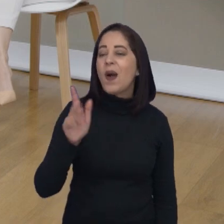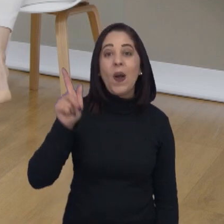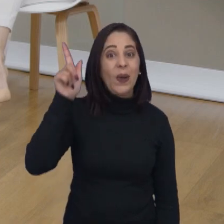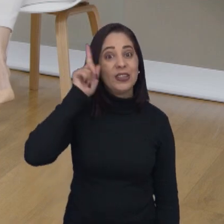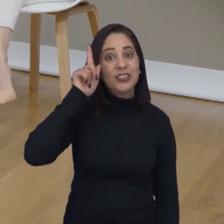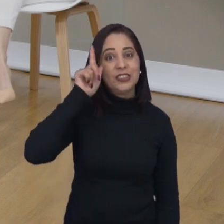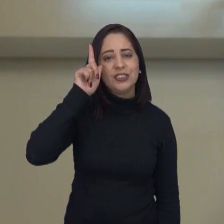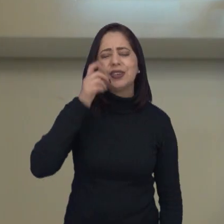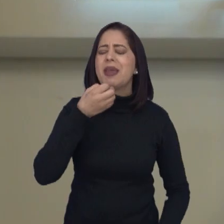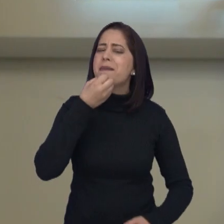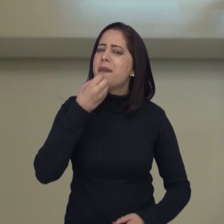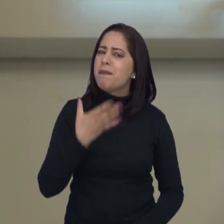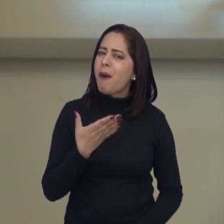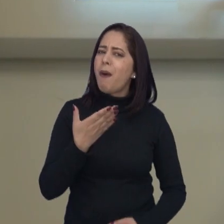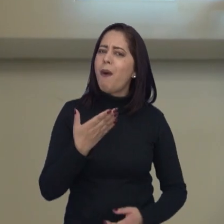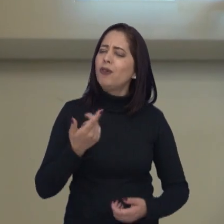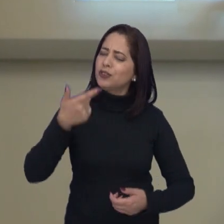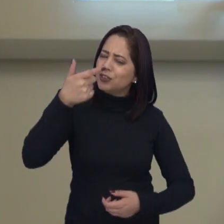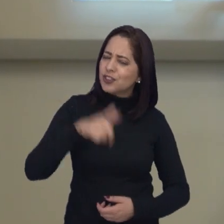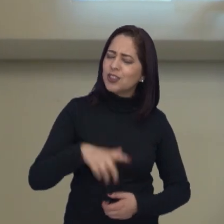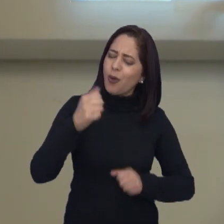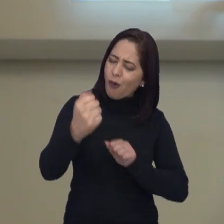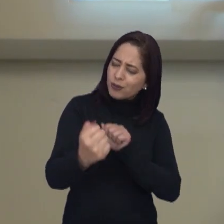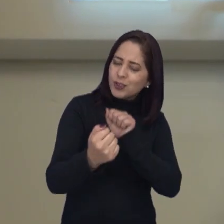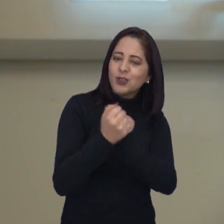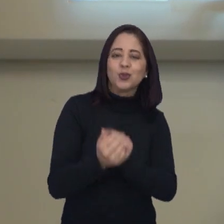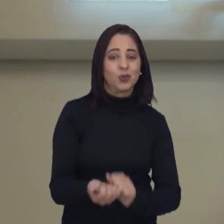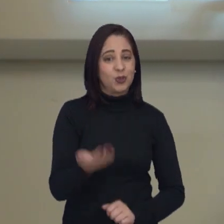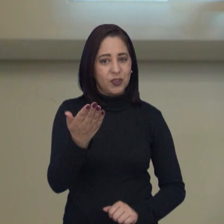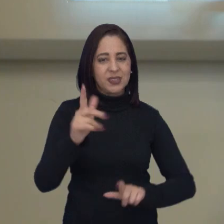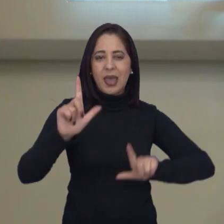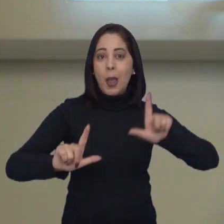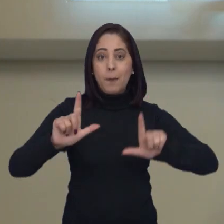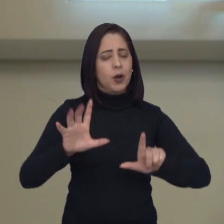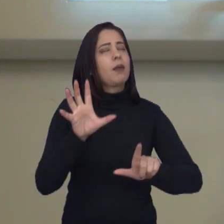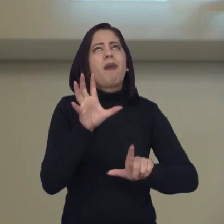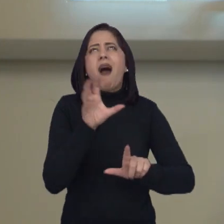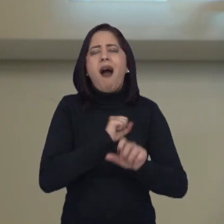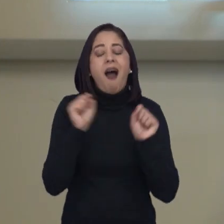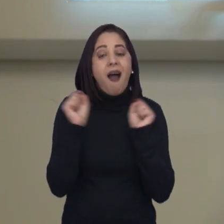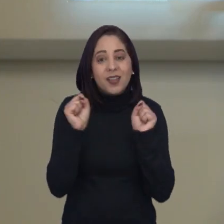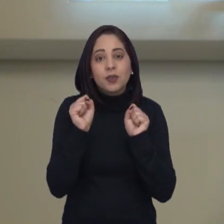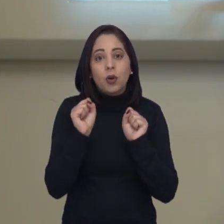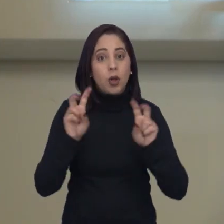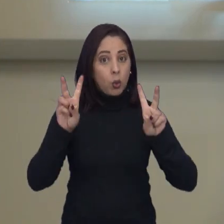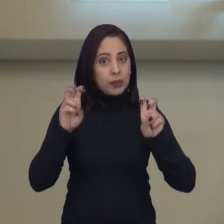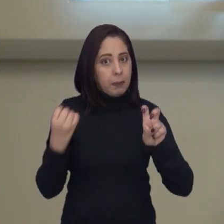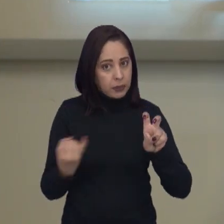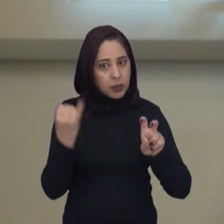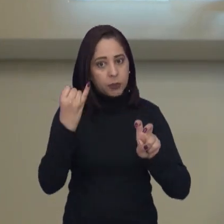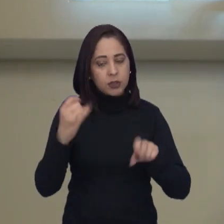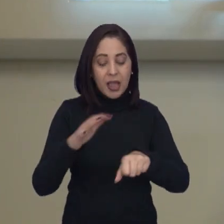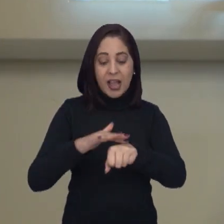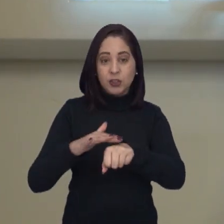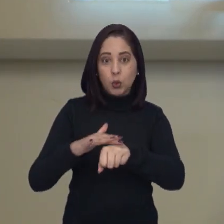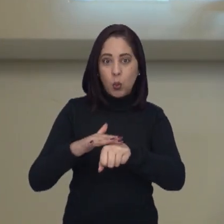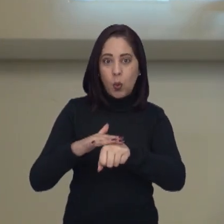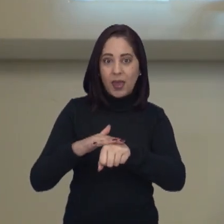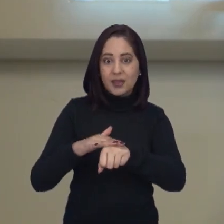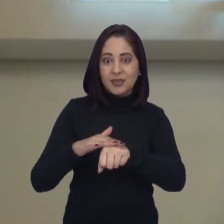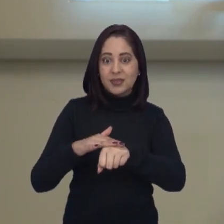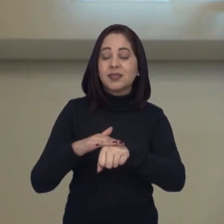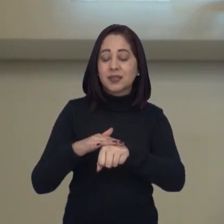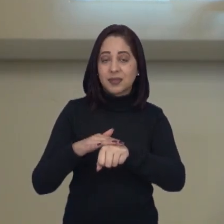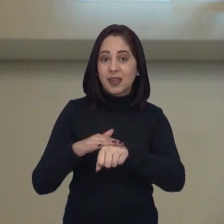muito bom estar de volta aqui no De Bem com Você, participando desse programa que eu adoro e sobre um assunto muito importante, né? Doenças de pele